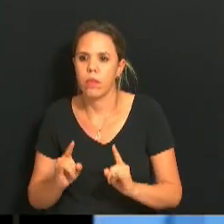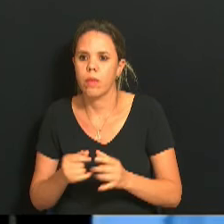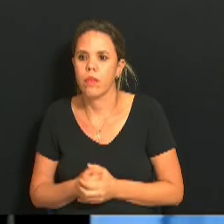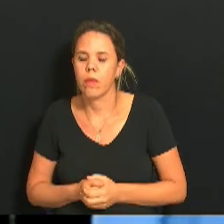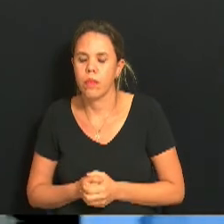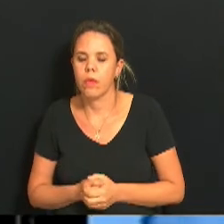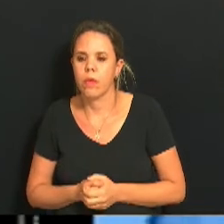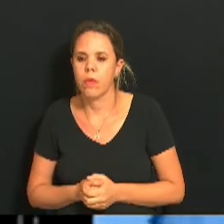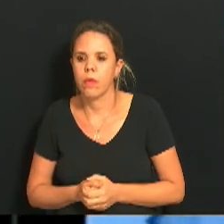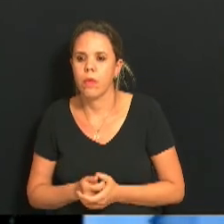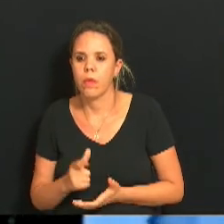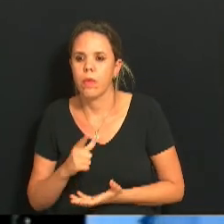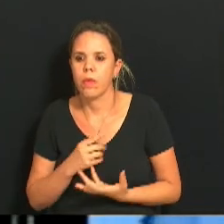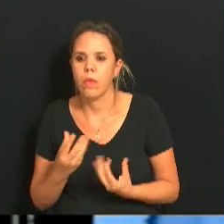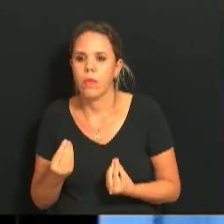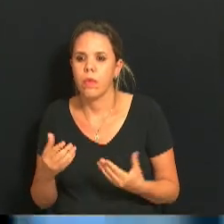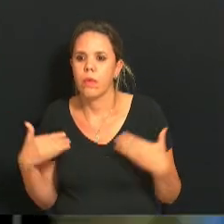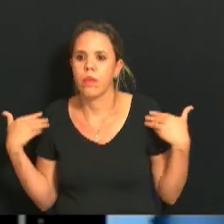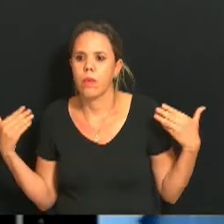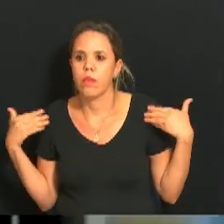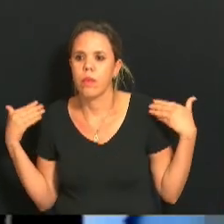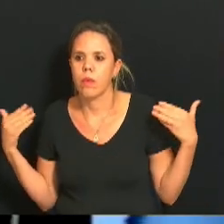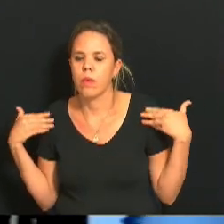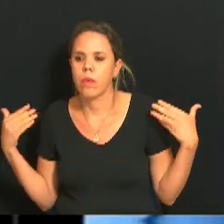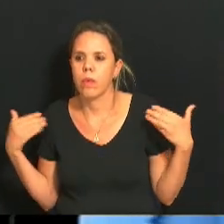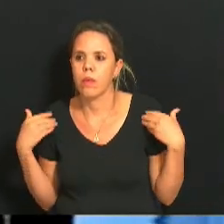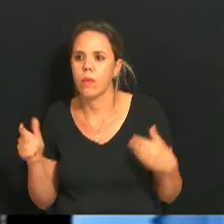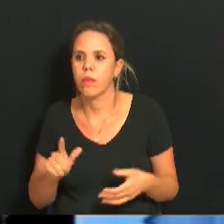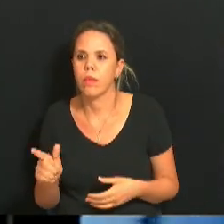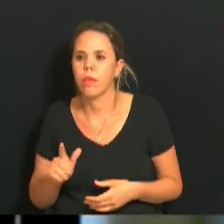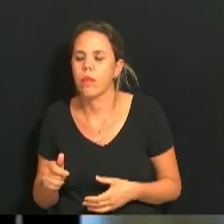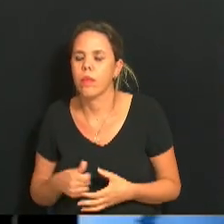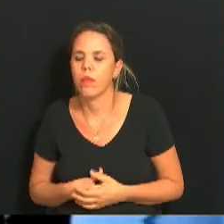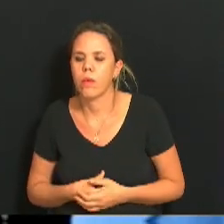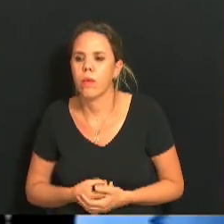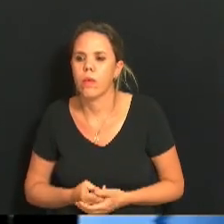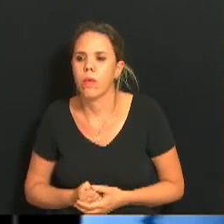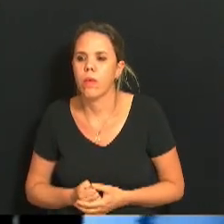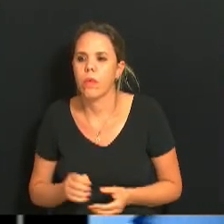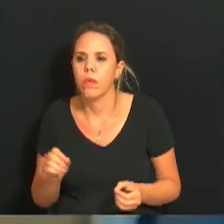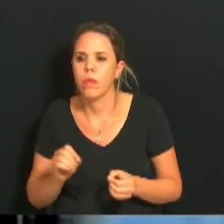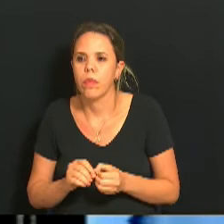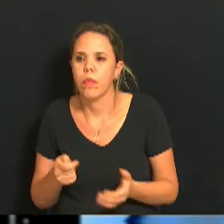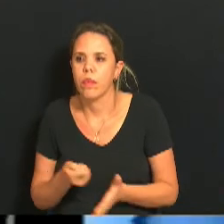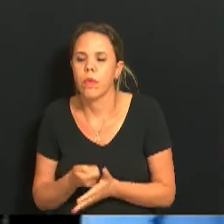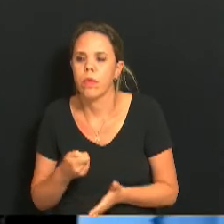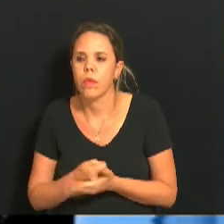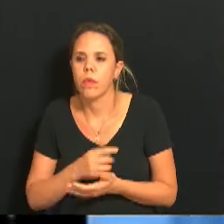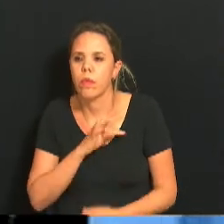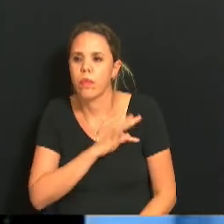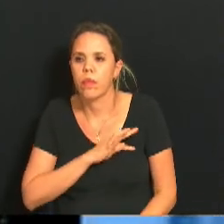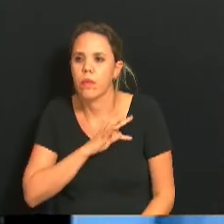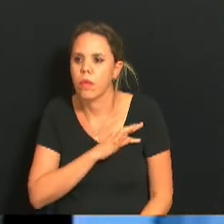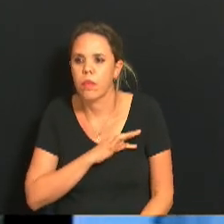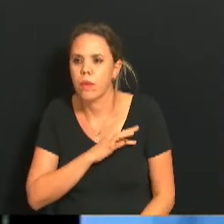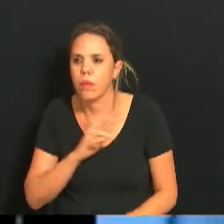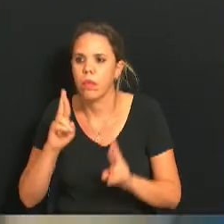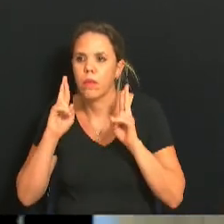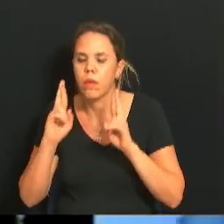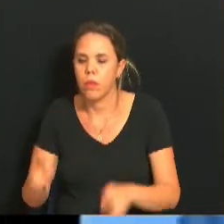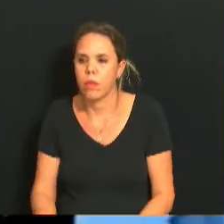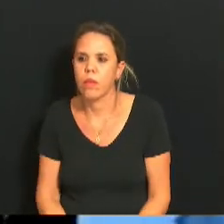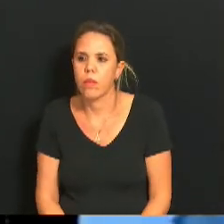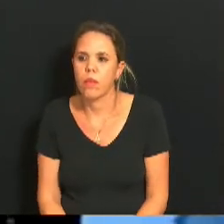a gente tem muita muita alegria É lógico deles que ela seja feita com Rigor técnico e com respeito ao